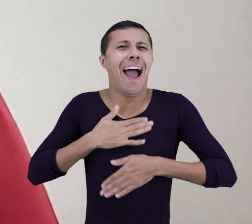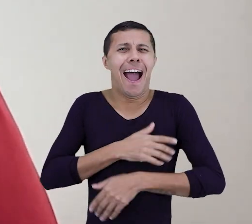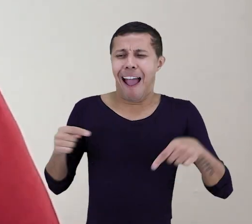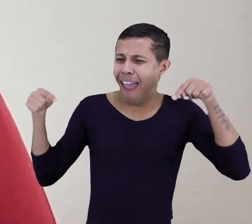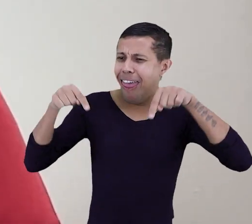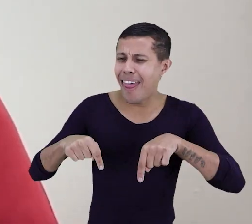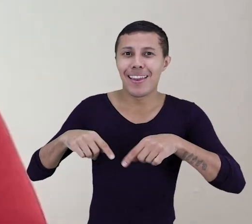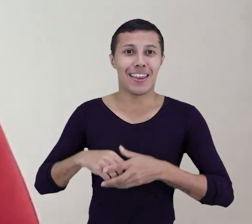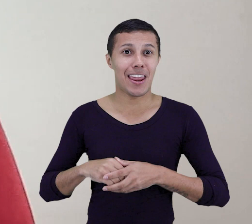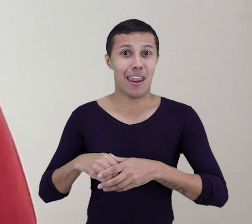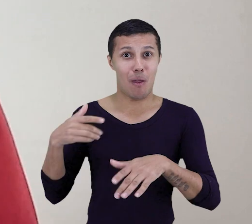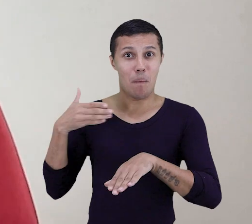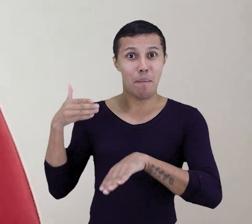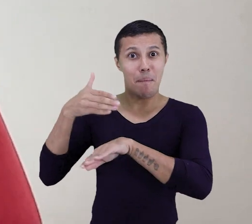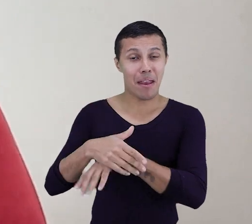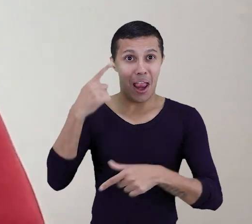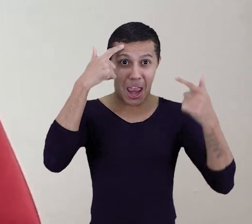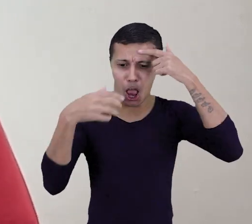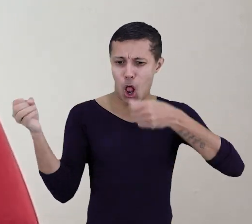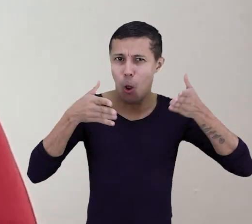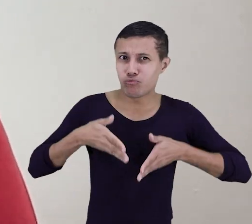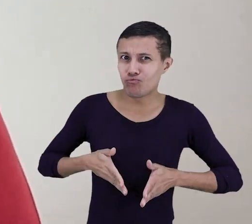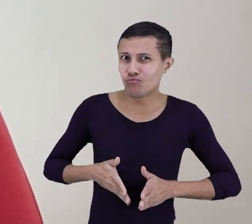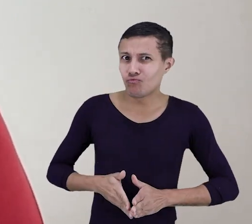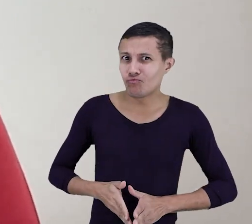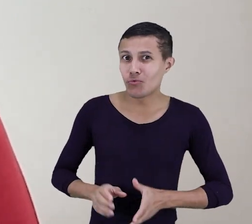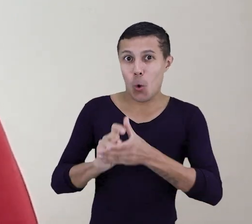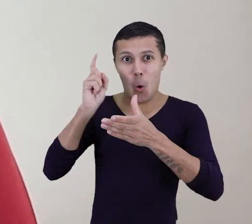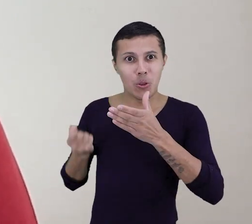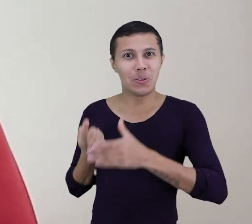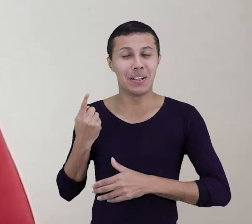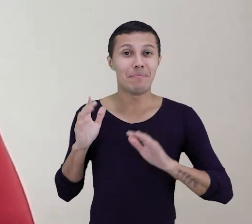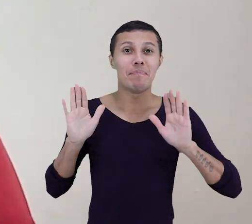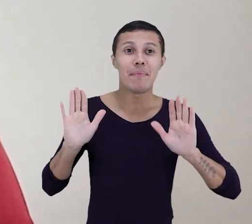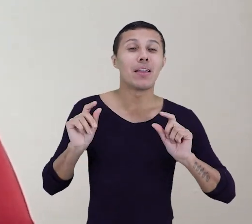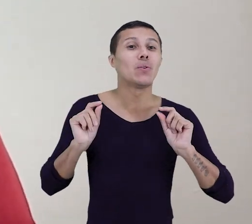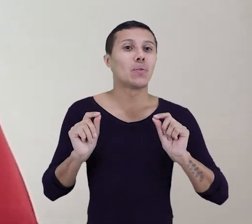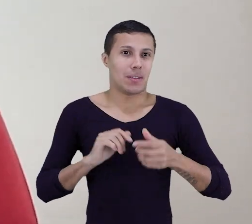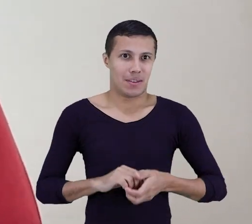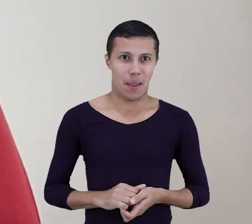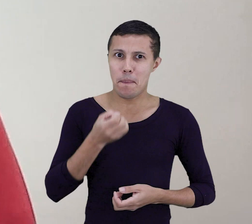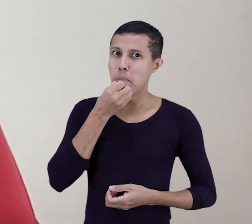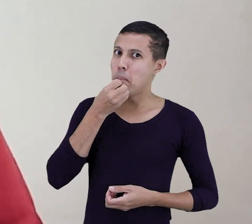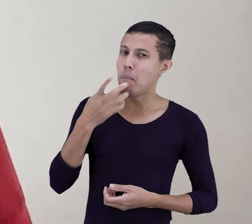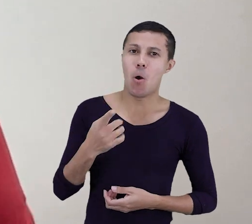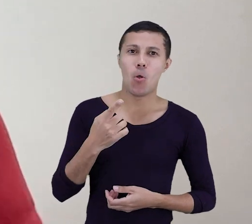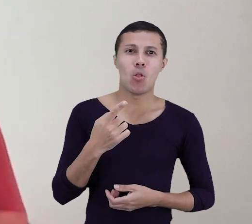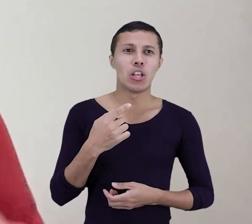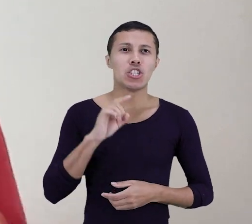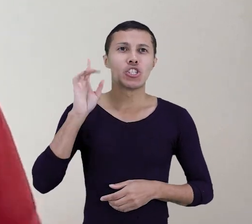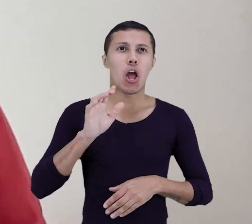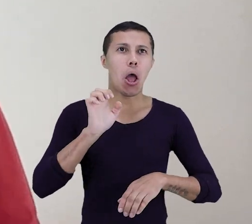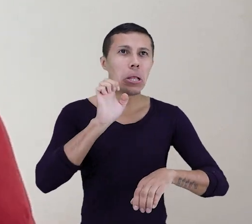aqui, participar do Inovar é um Parto, né? Então, é muito bom, né? Sair